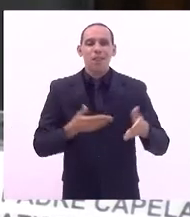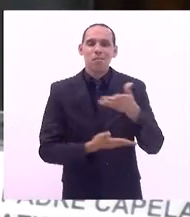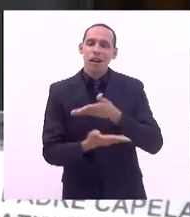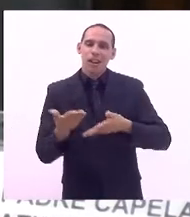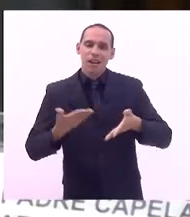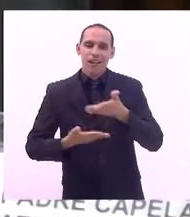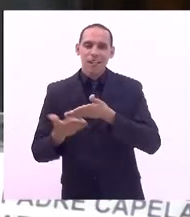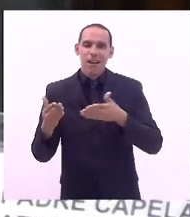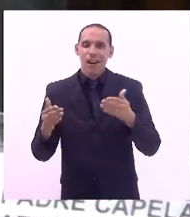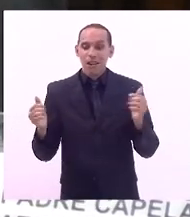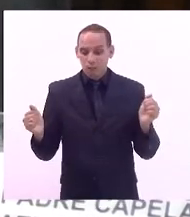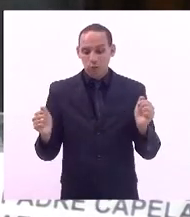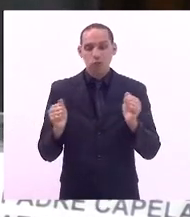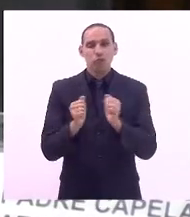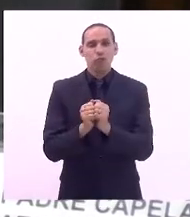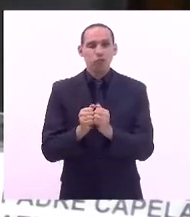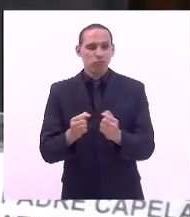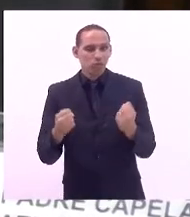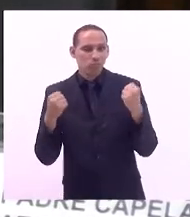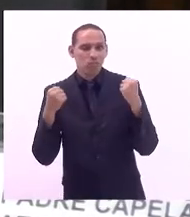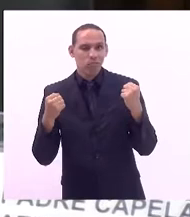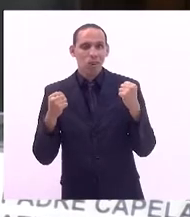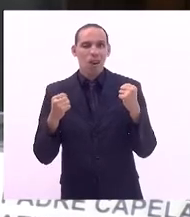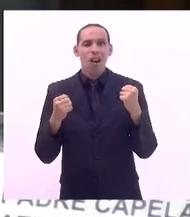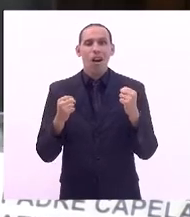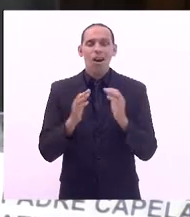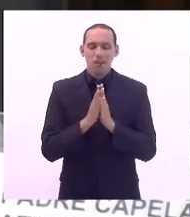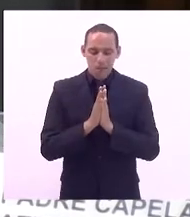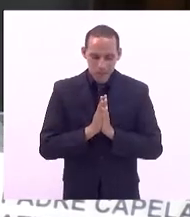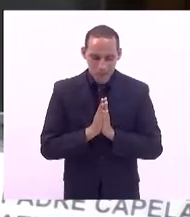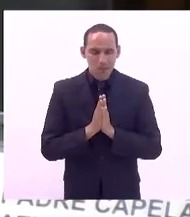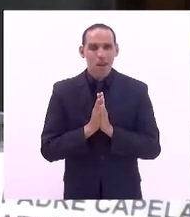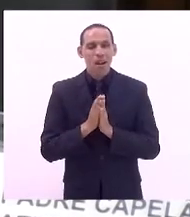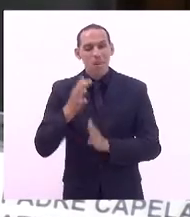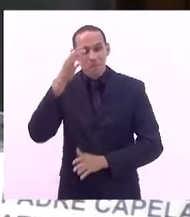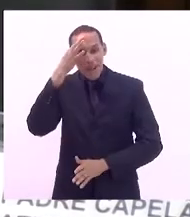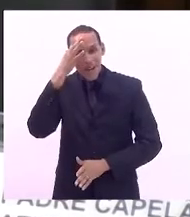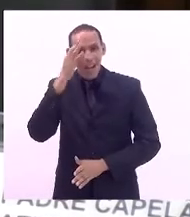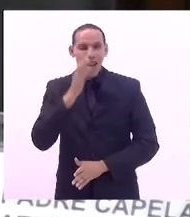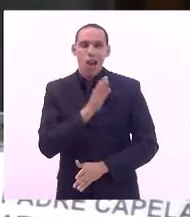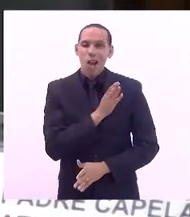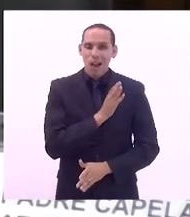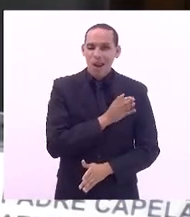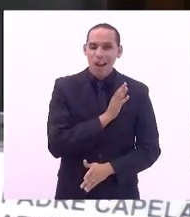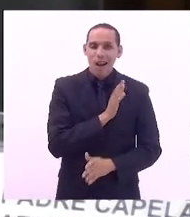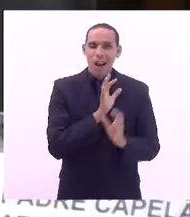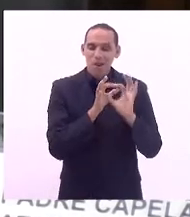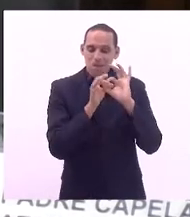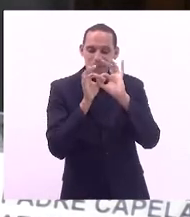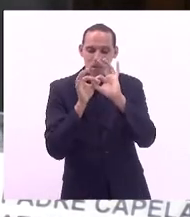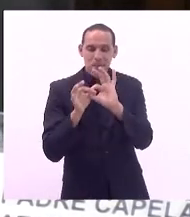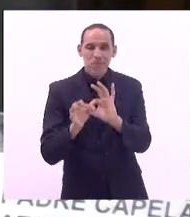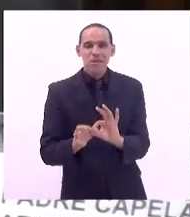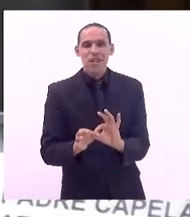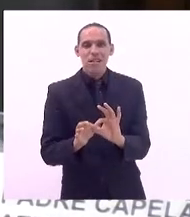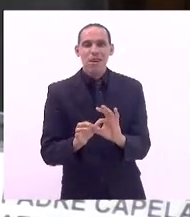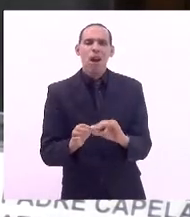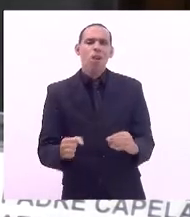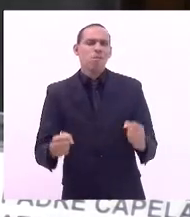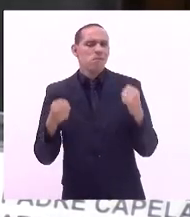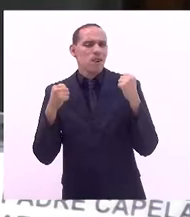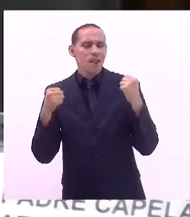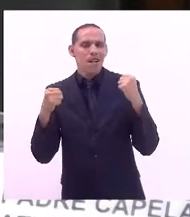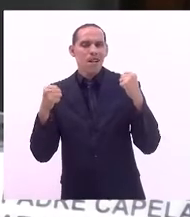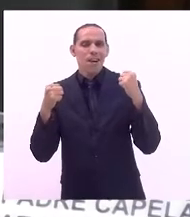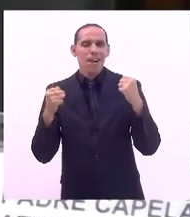de unirmos as nossas forças as nossas preces as nossas mentes os nossos corações para fortalecer né